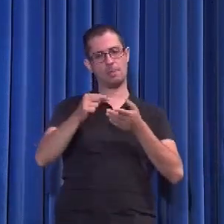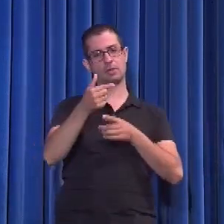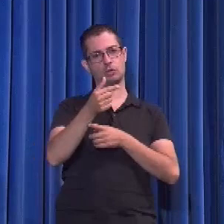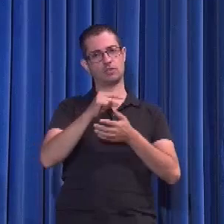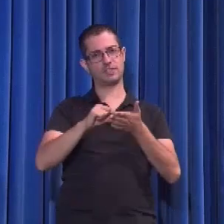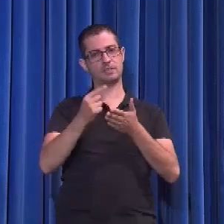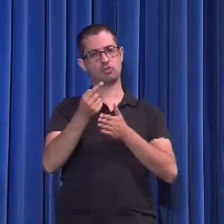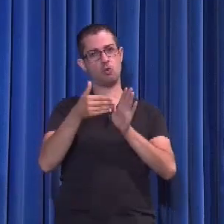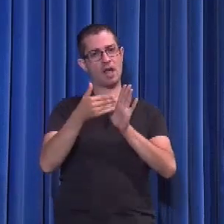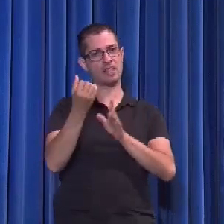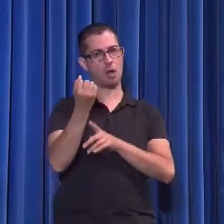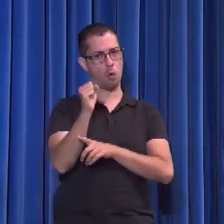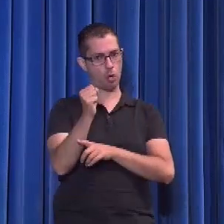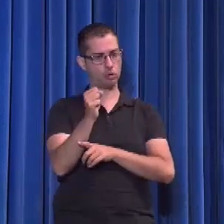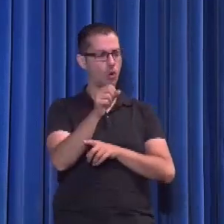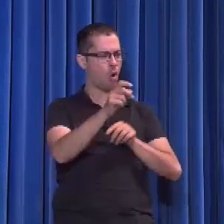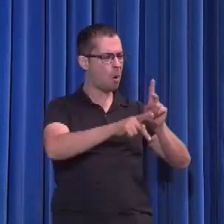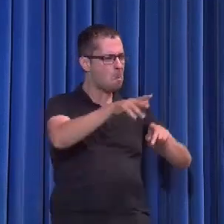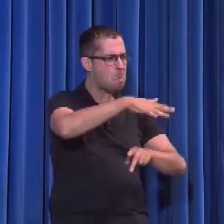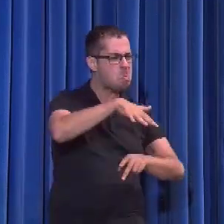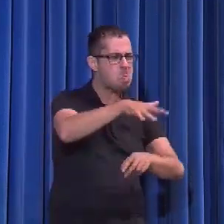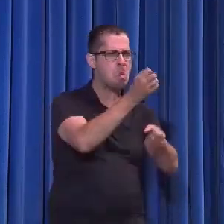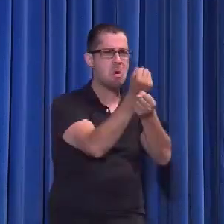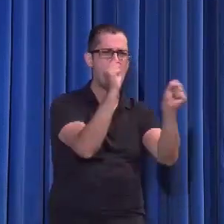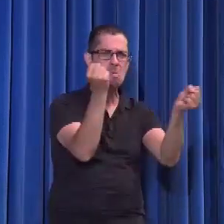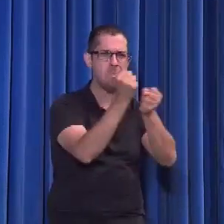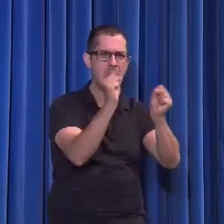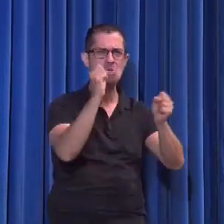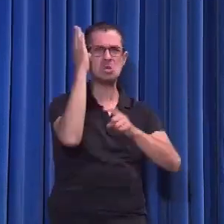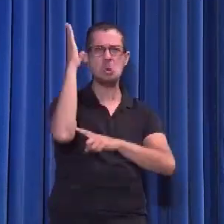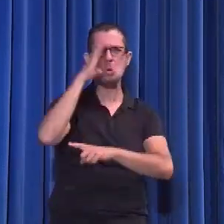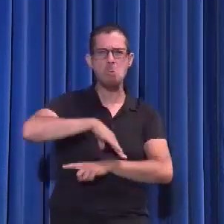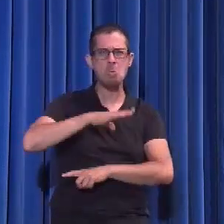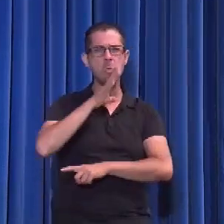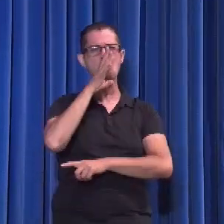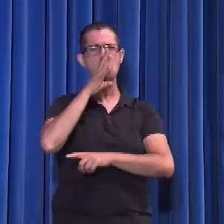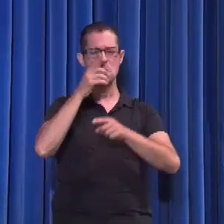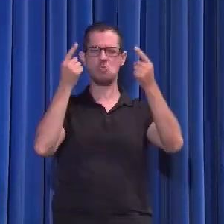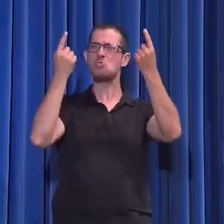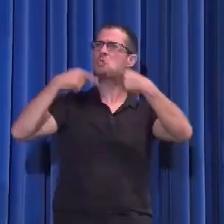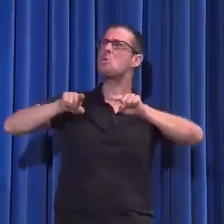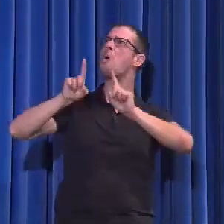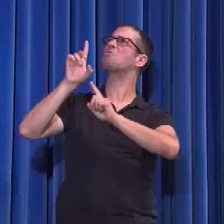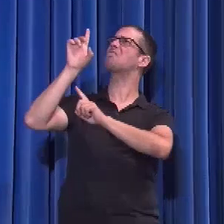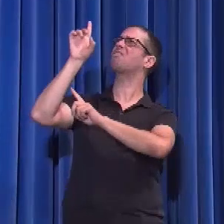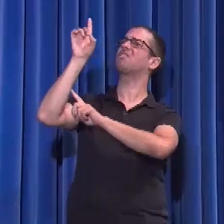povo rebelde, um povo contrário a Deus. E mesmo assim,